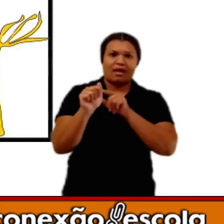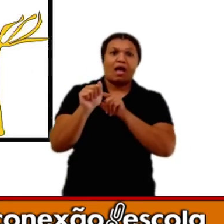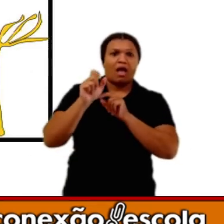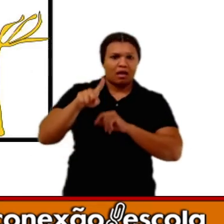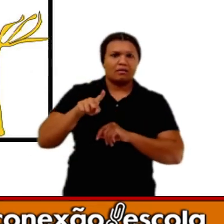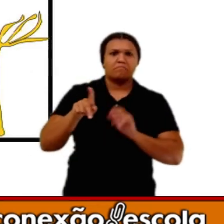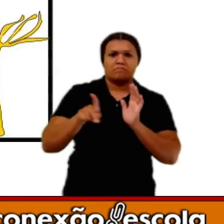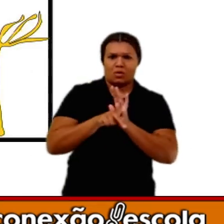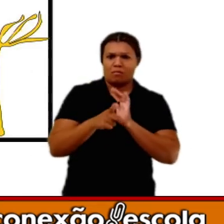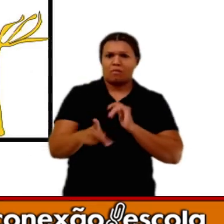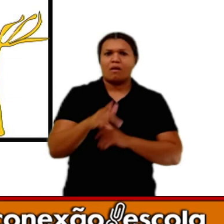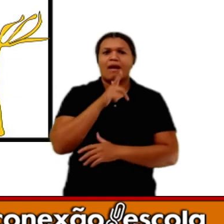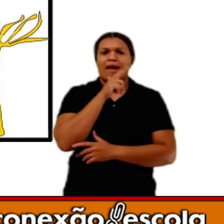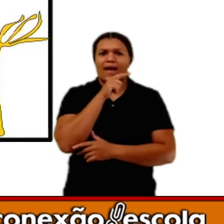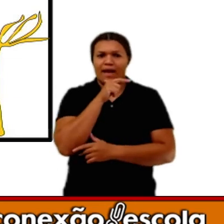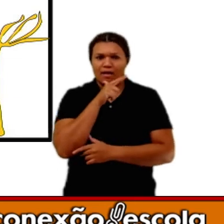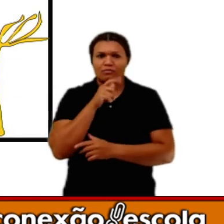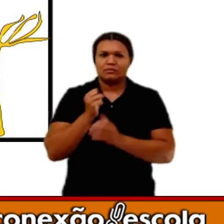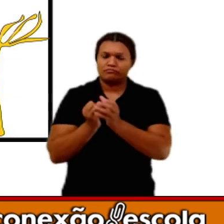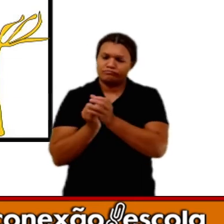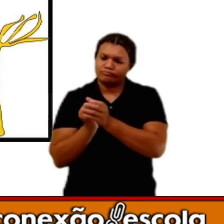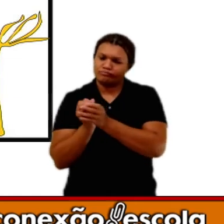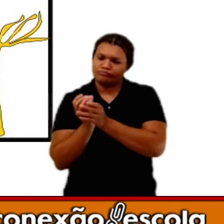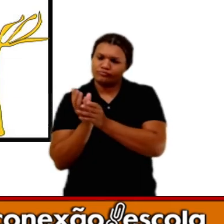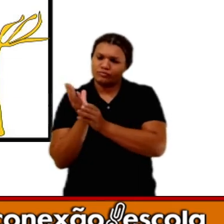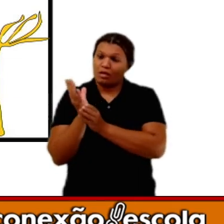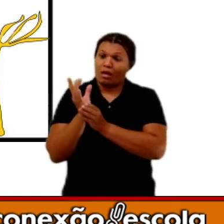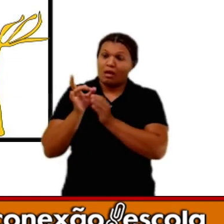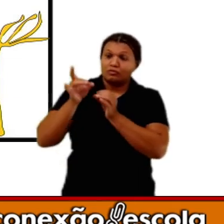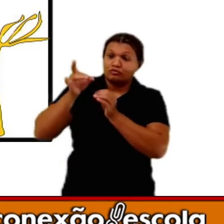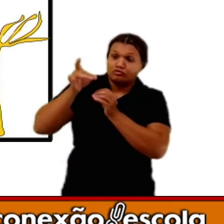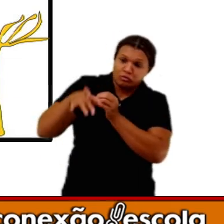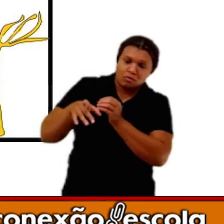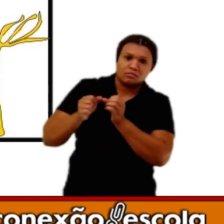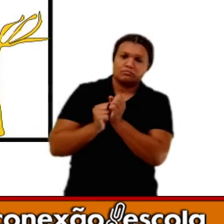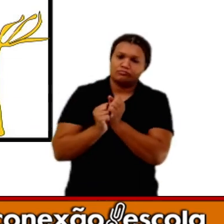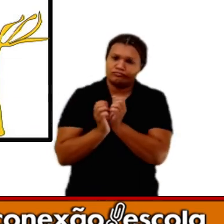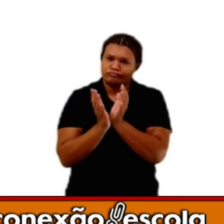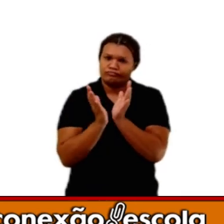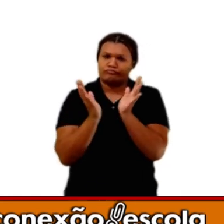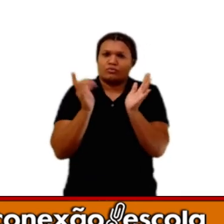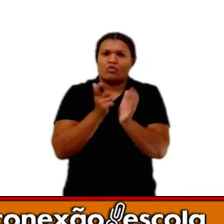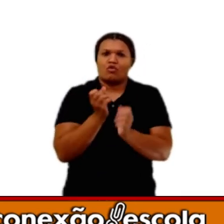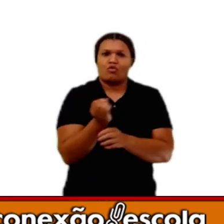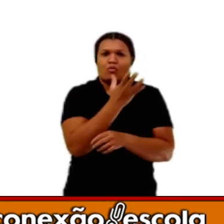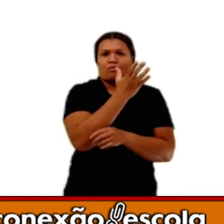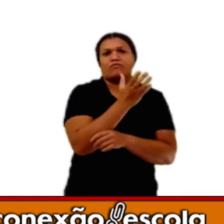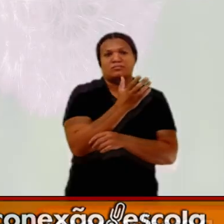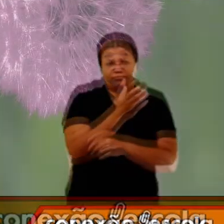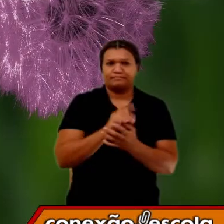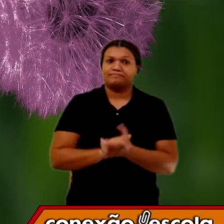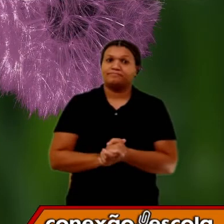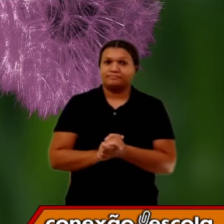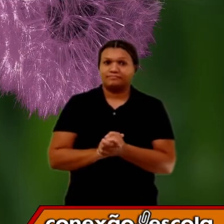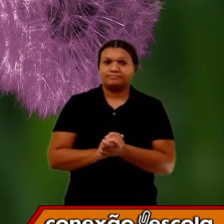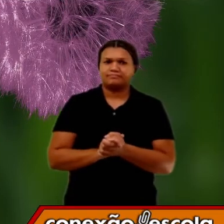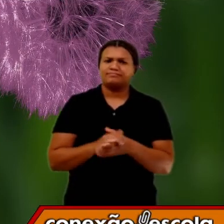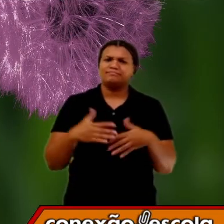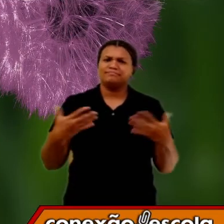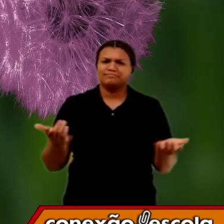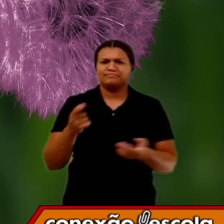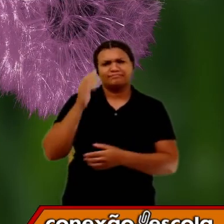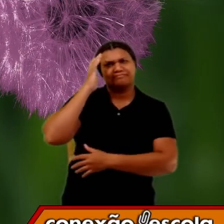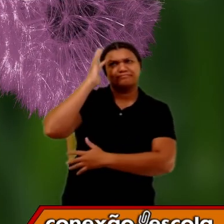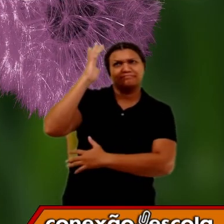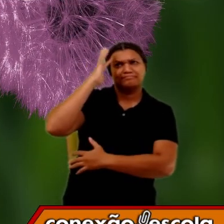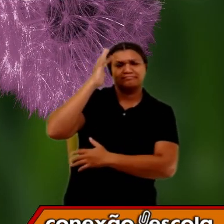no corpo dela, esse broto se desprende e dá origem a um novo indivíduo. Então, pessoal, pensando